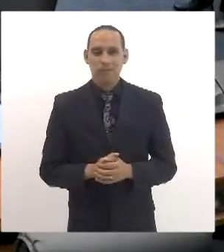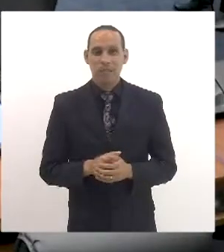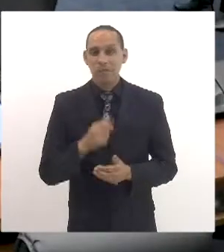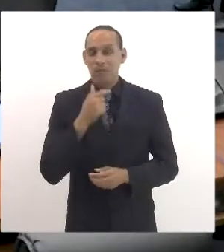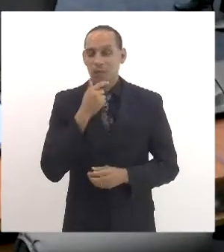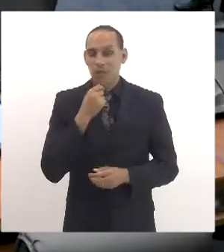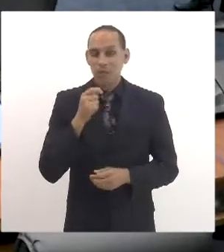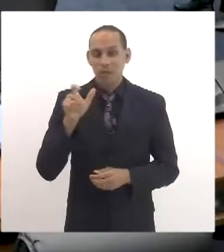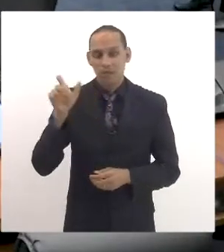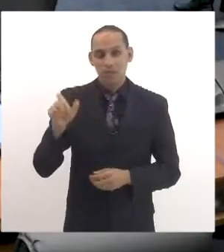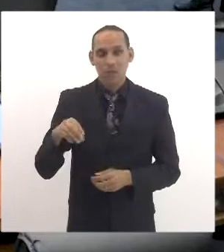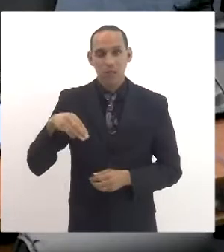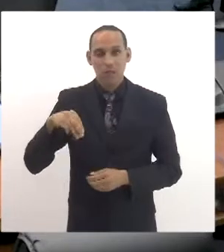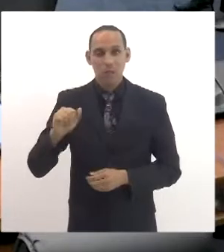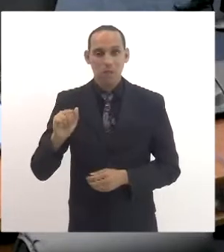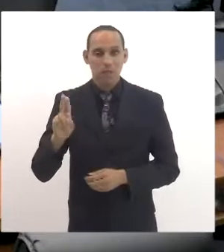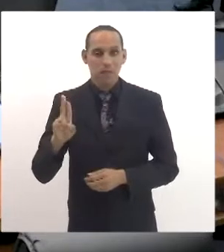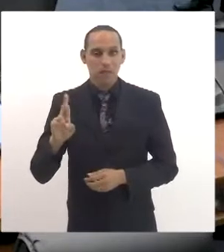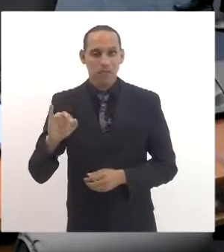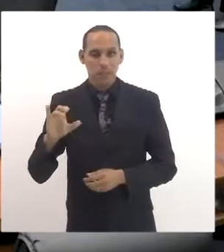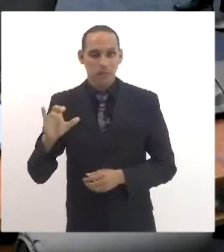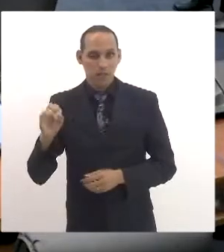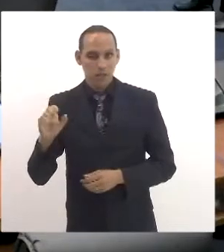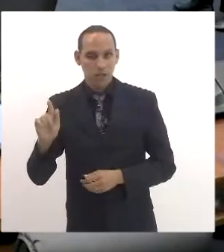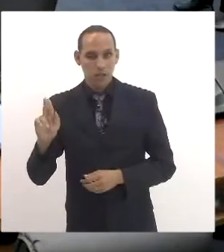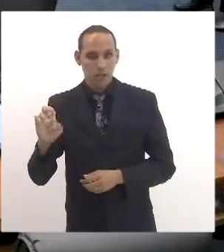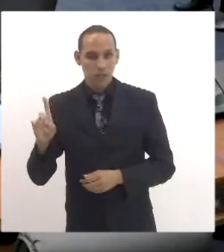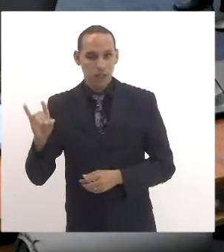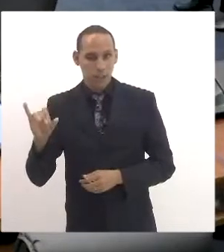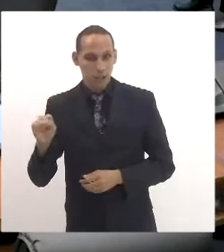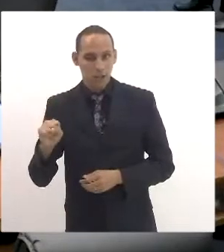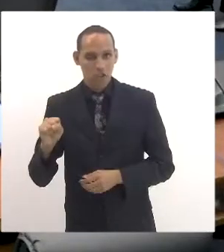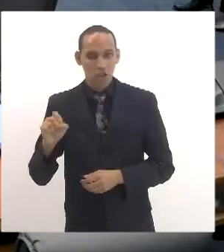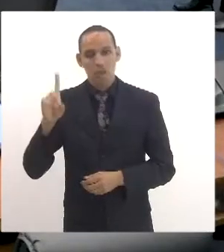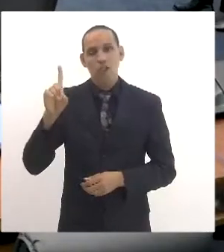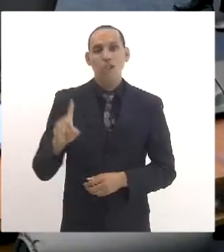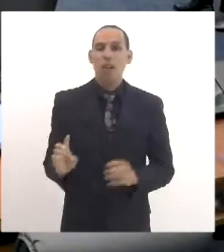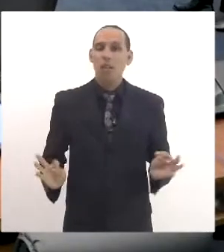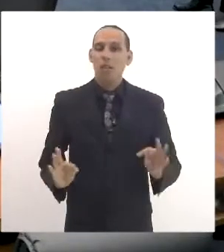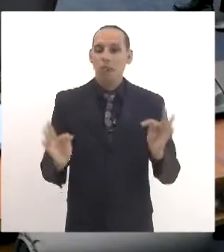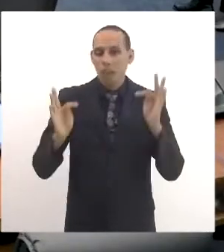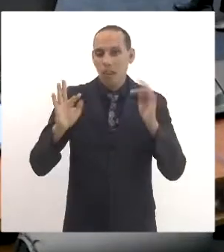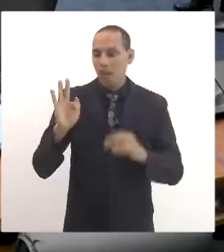Senhor Maurício Guedes, diretor de tecnologia da FAPERJ.